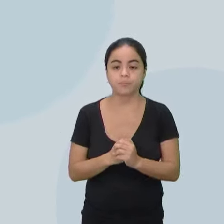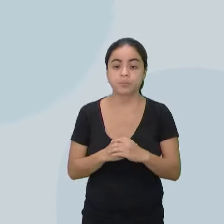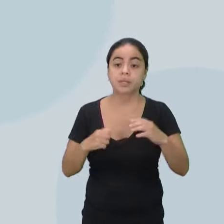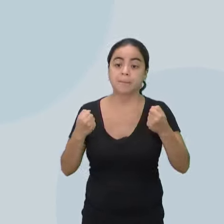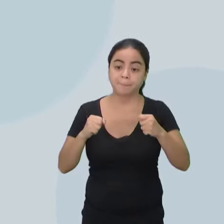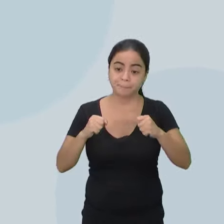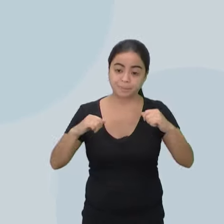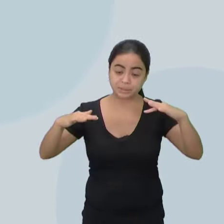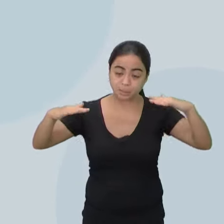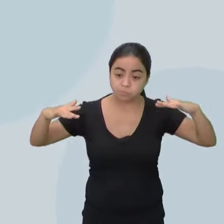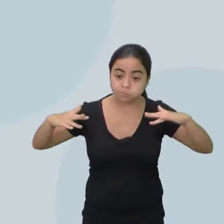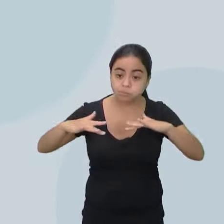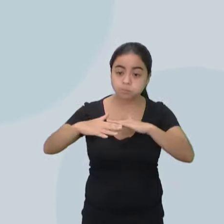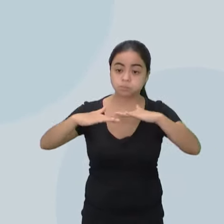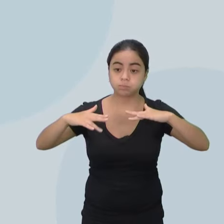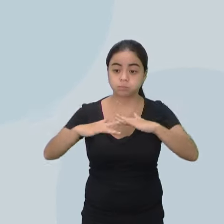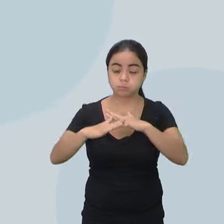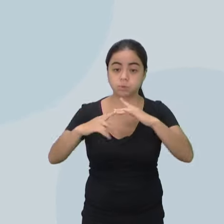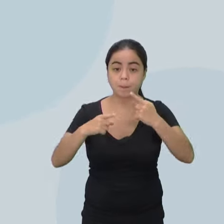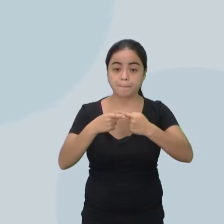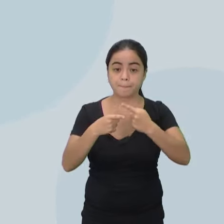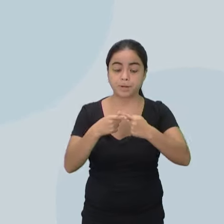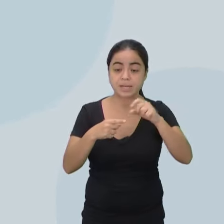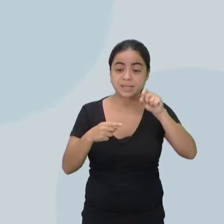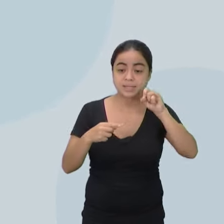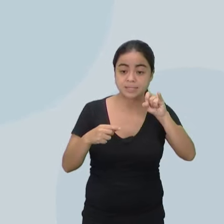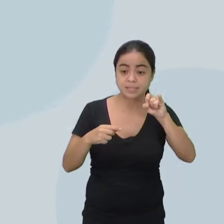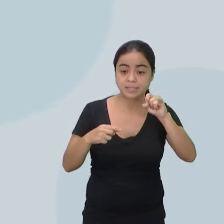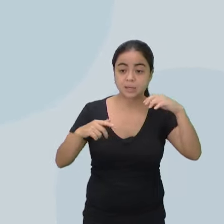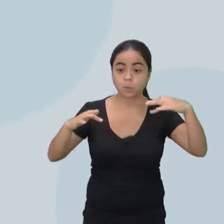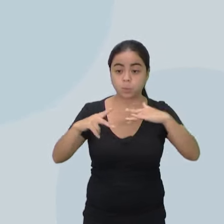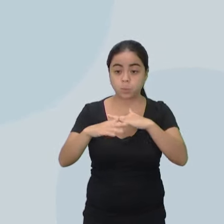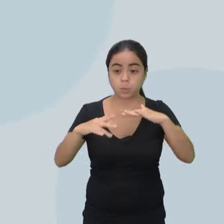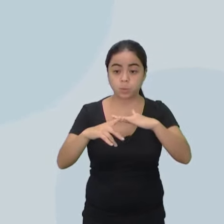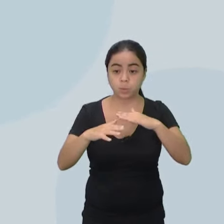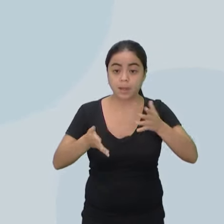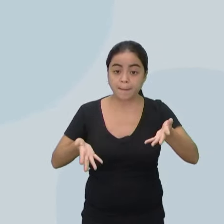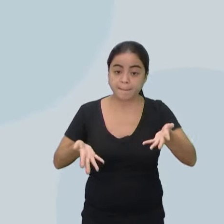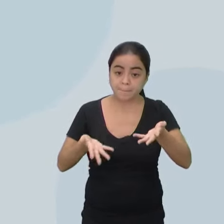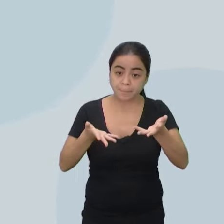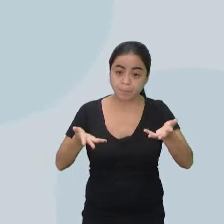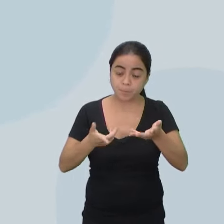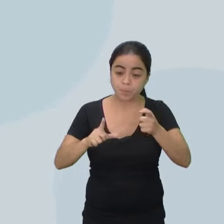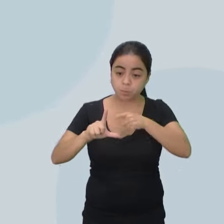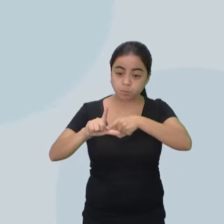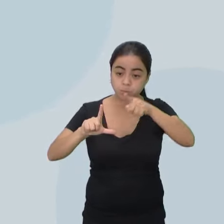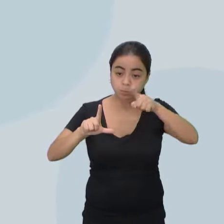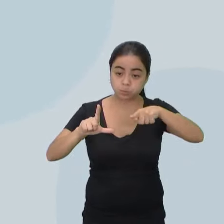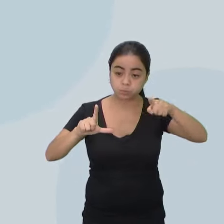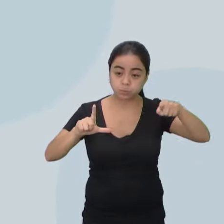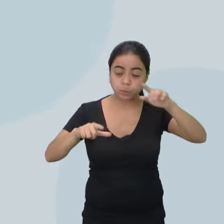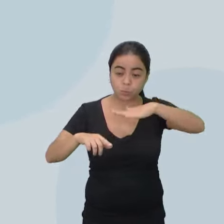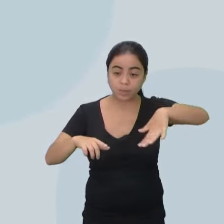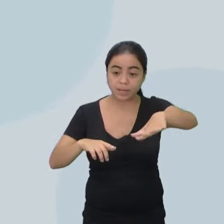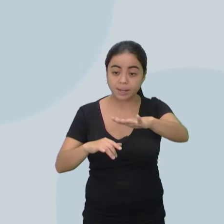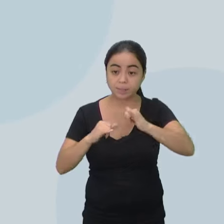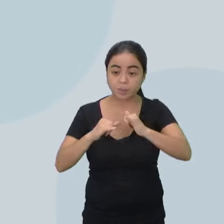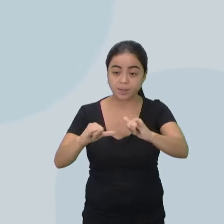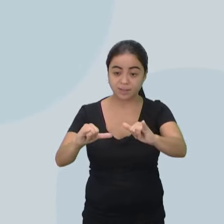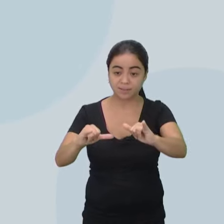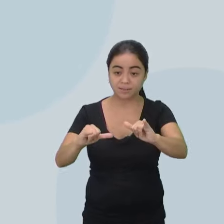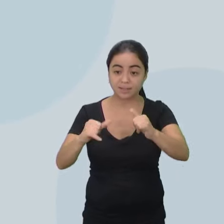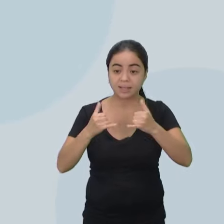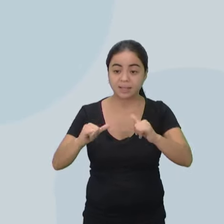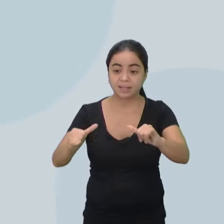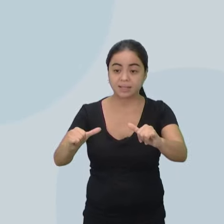campo magnético, ou seja, o ímã, porque quando o ímã mexe, ele provoca uma variação no campo elétrico. Deixa eu explicar